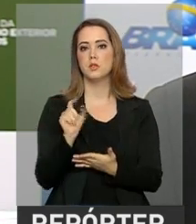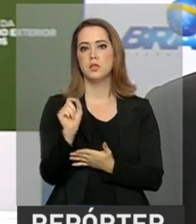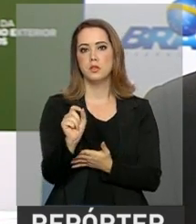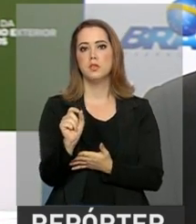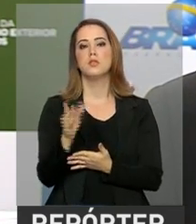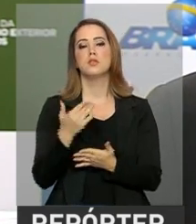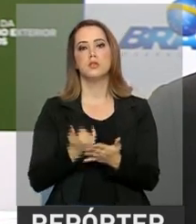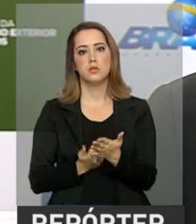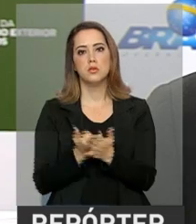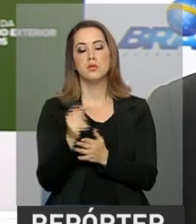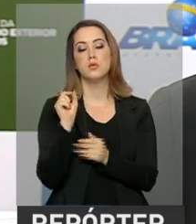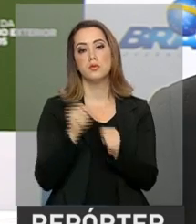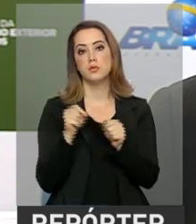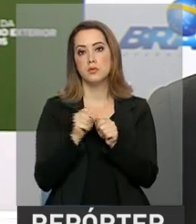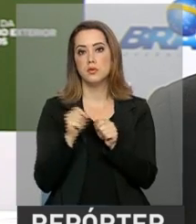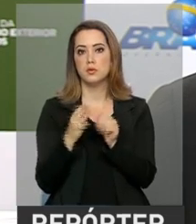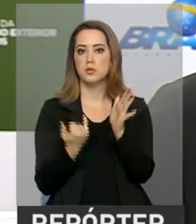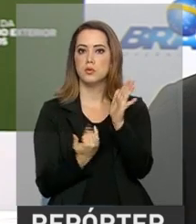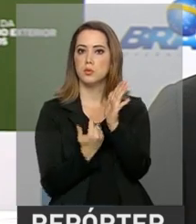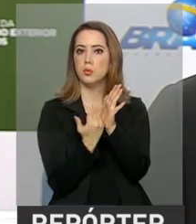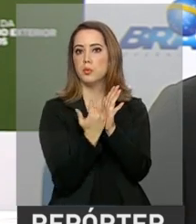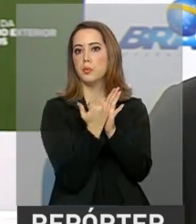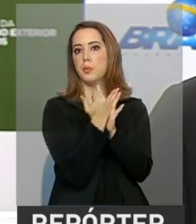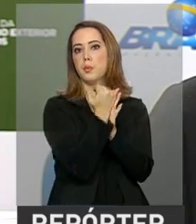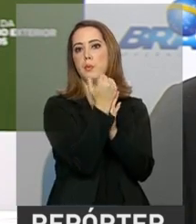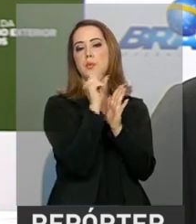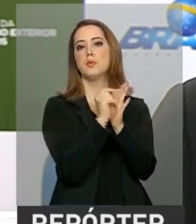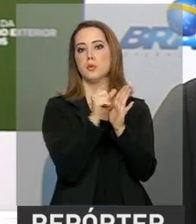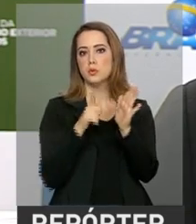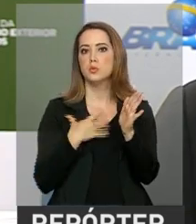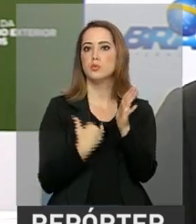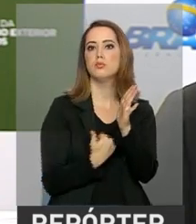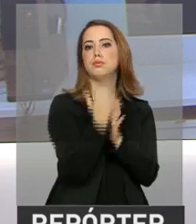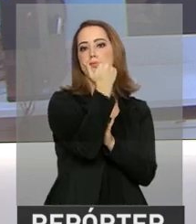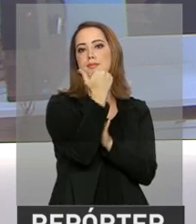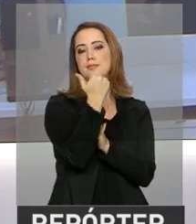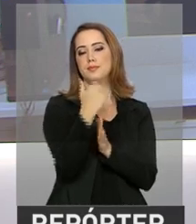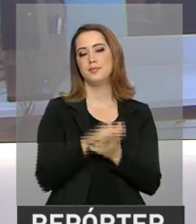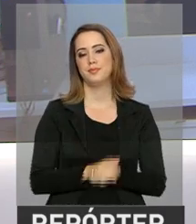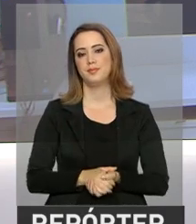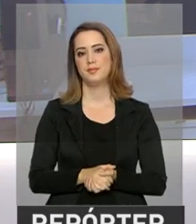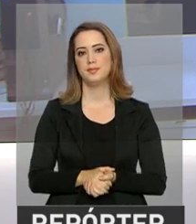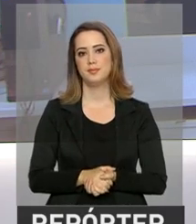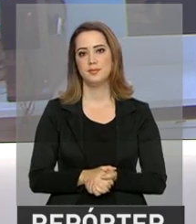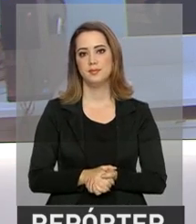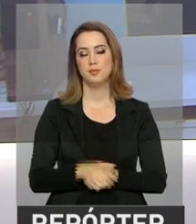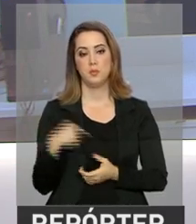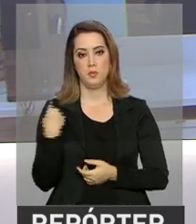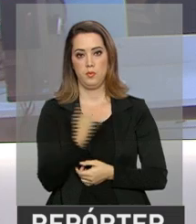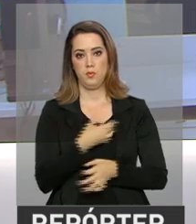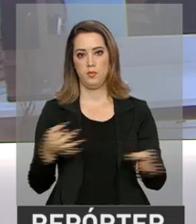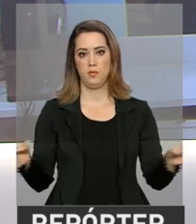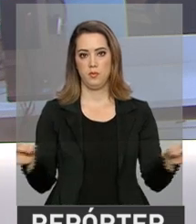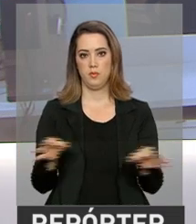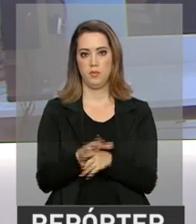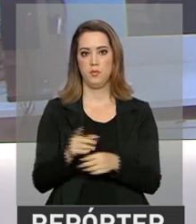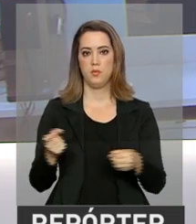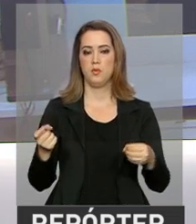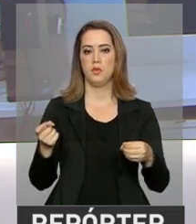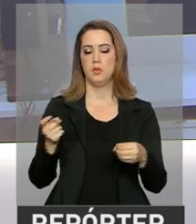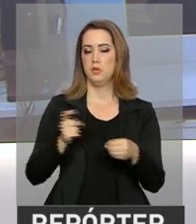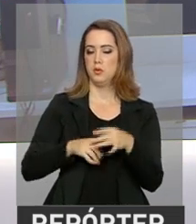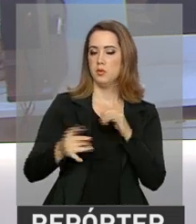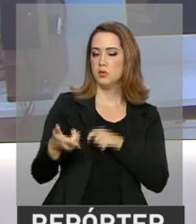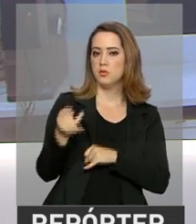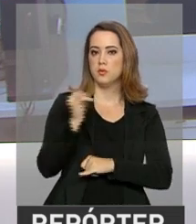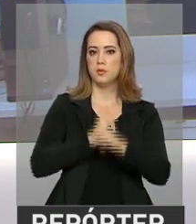2015, o que faz com que o superávit apresente esse recorde histórico. Nós ficamos por aqui, podemos voltar a qualquer momento